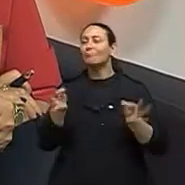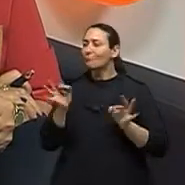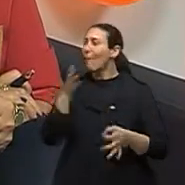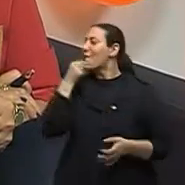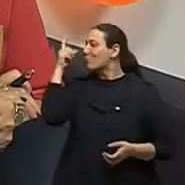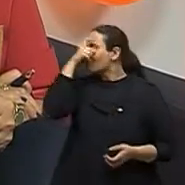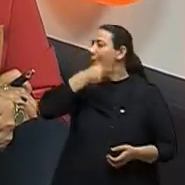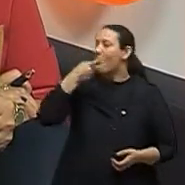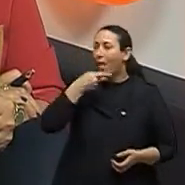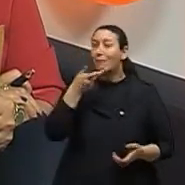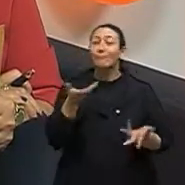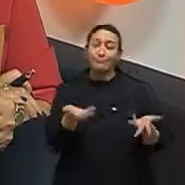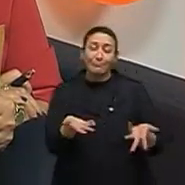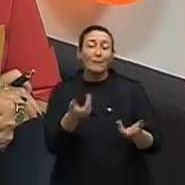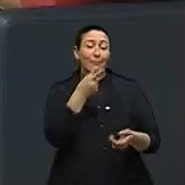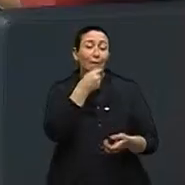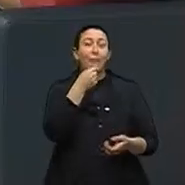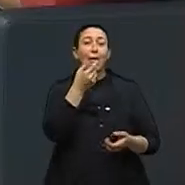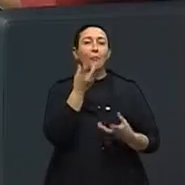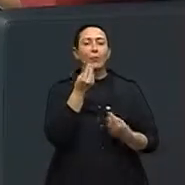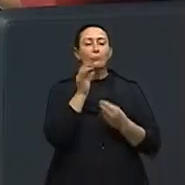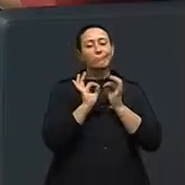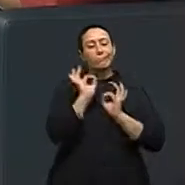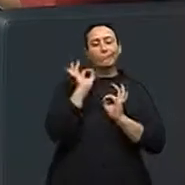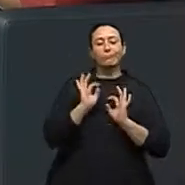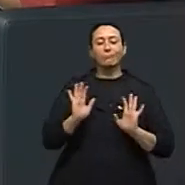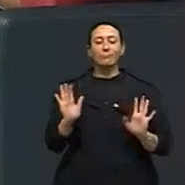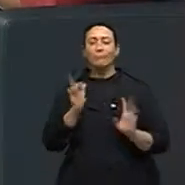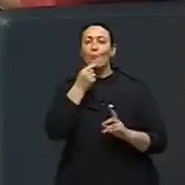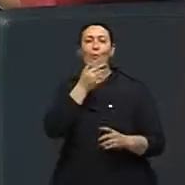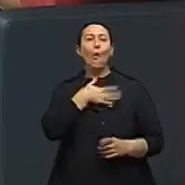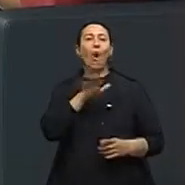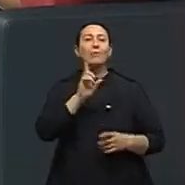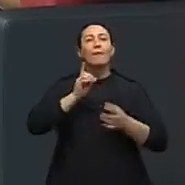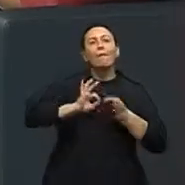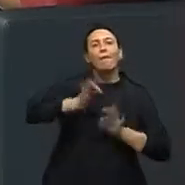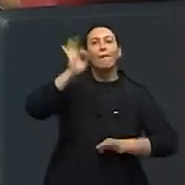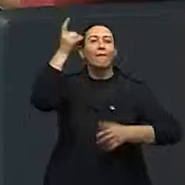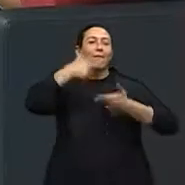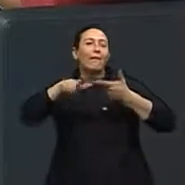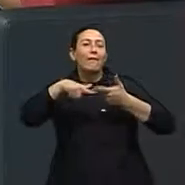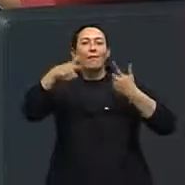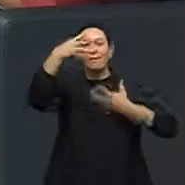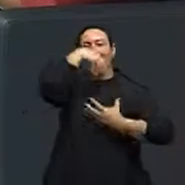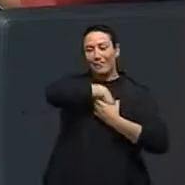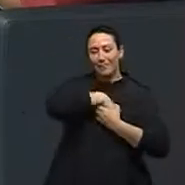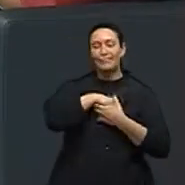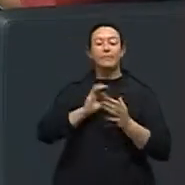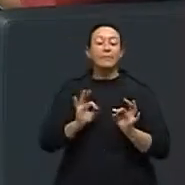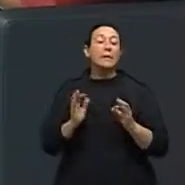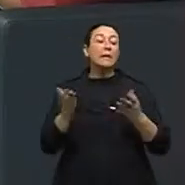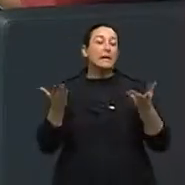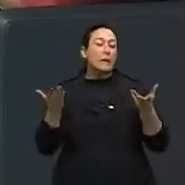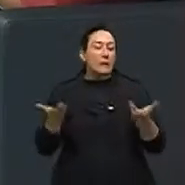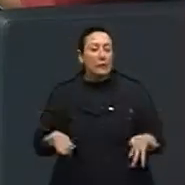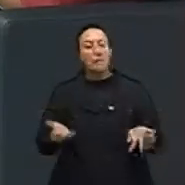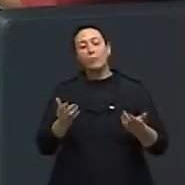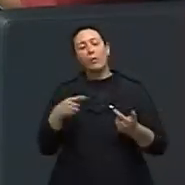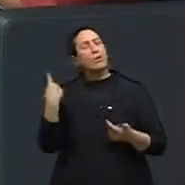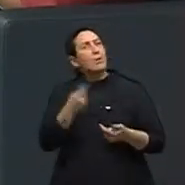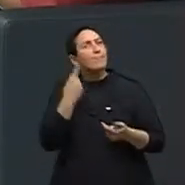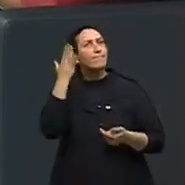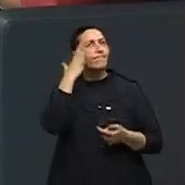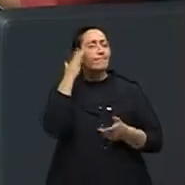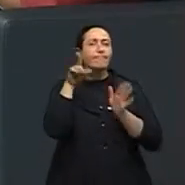dificuldade e então a gente pensou bom vamos fazer perguntas de forma que nós possamos e investigar